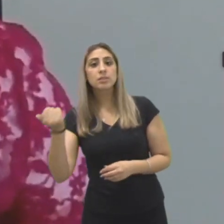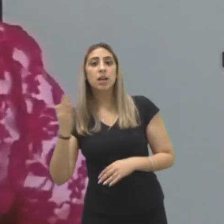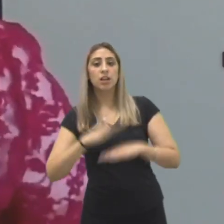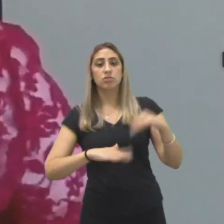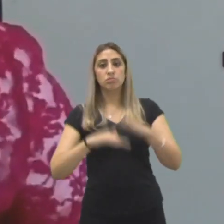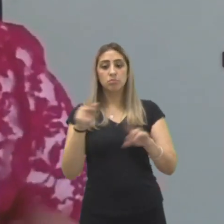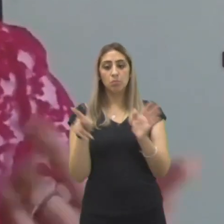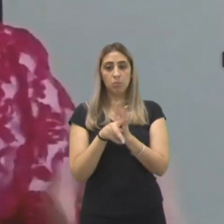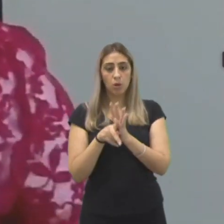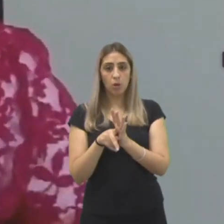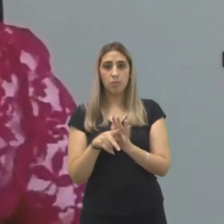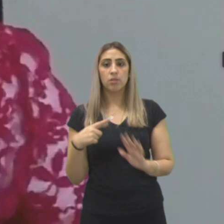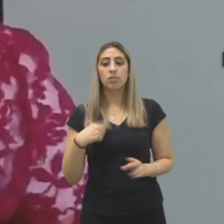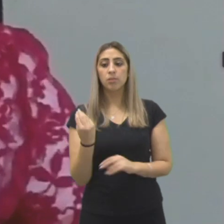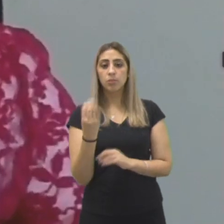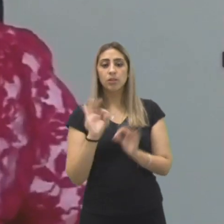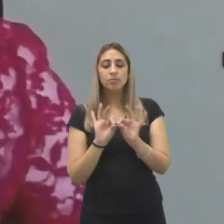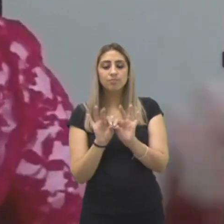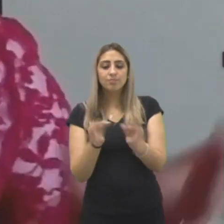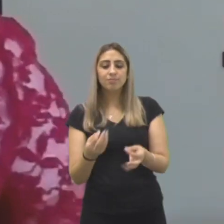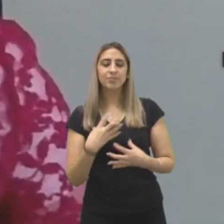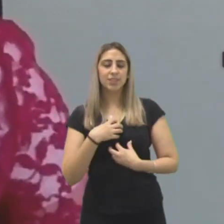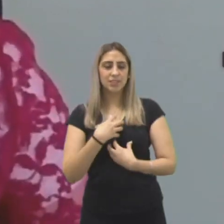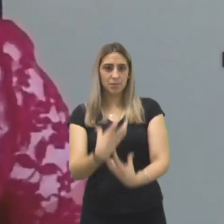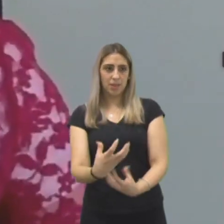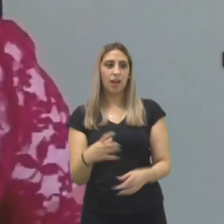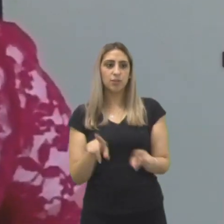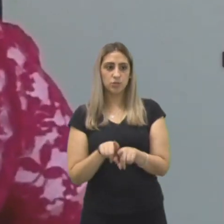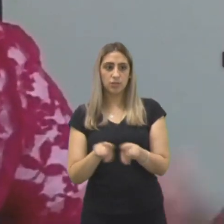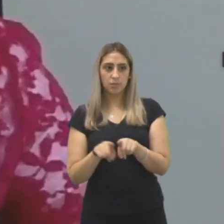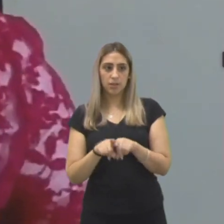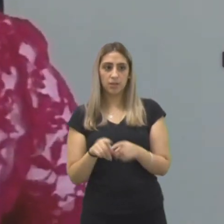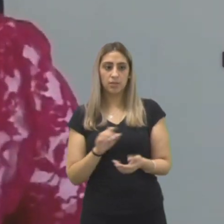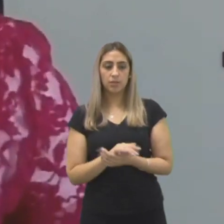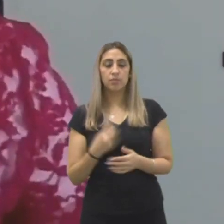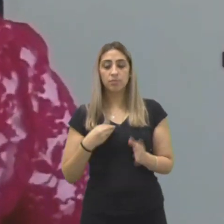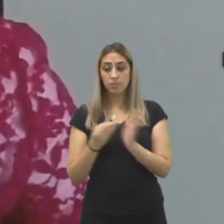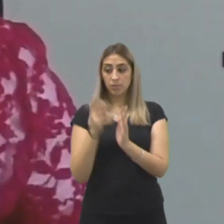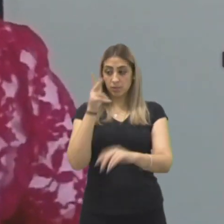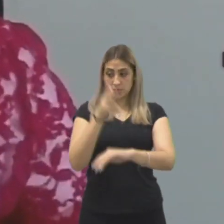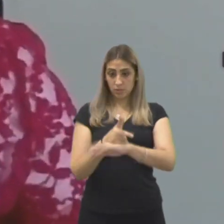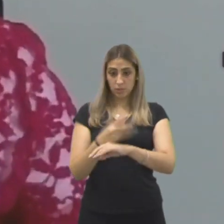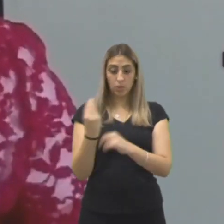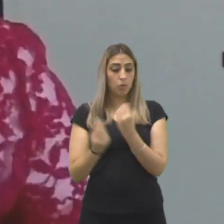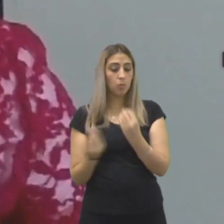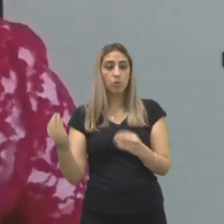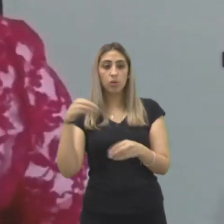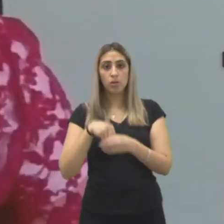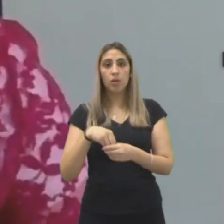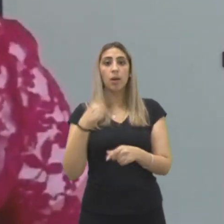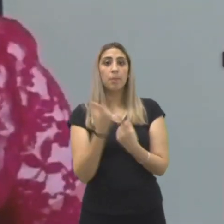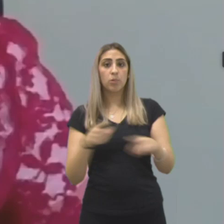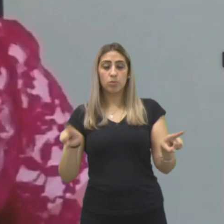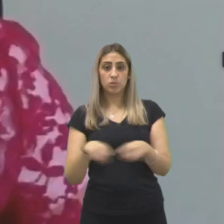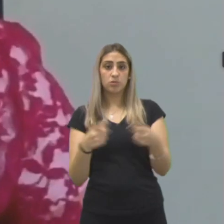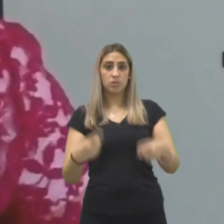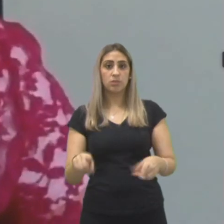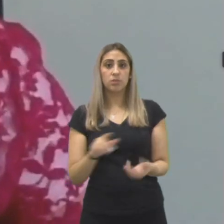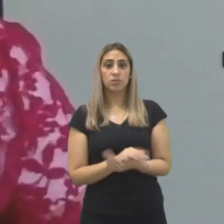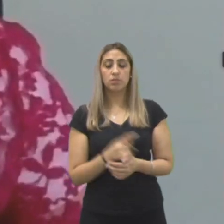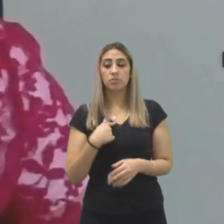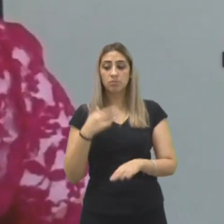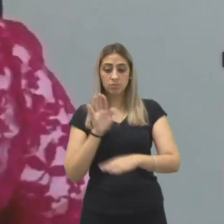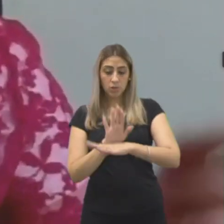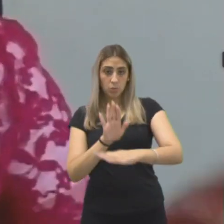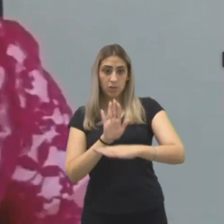facilidade artística e muita sensibilidade também, tanto para gravar tanto para compor a música e na elaboração